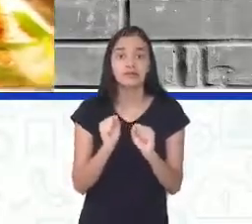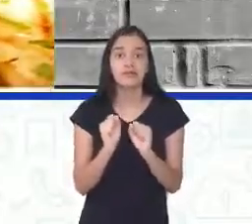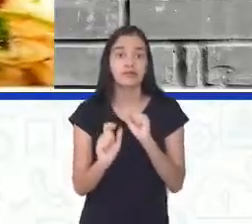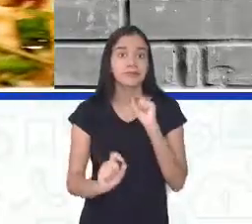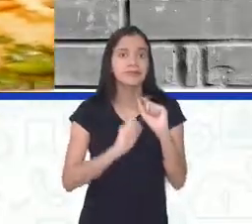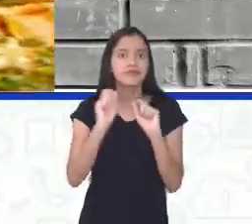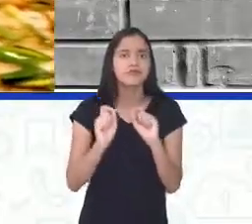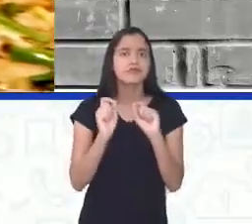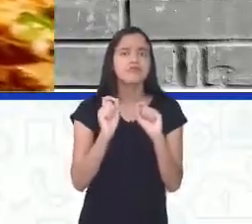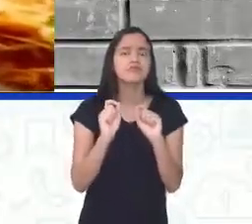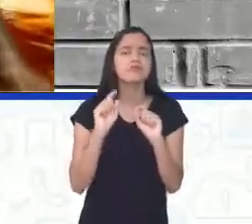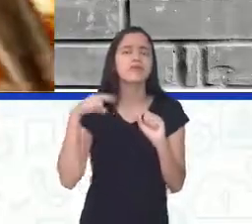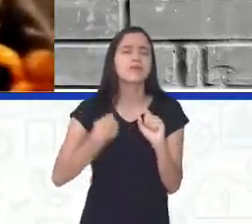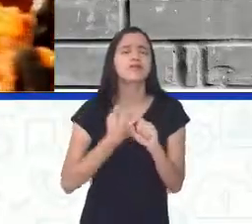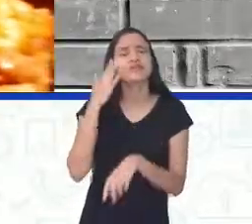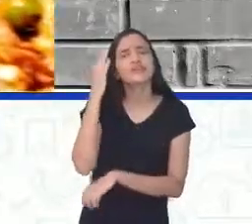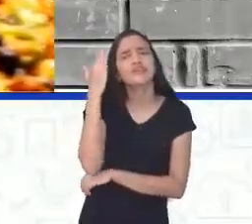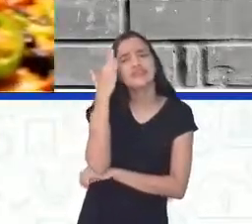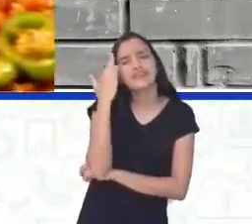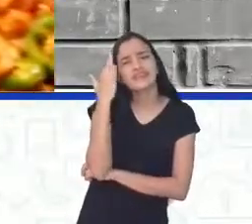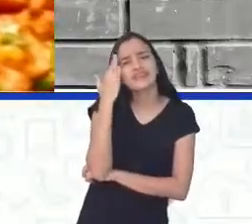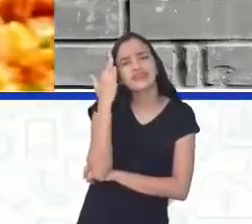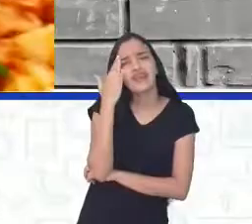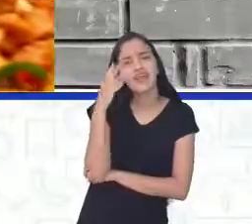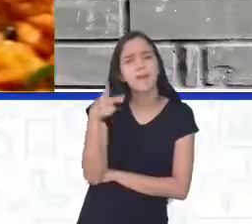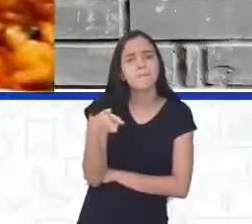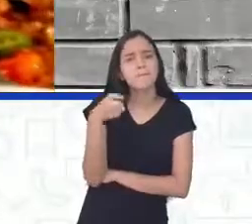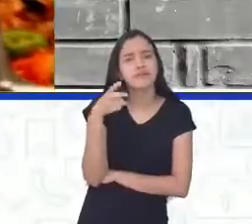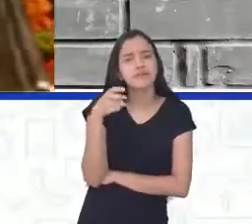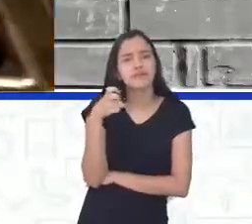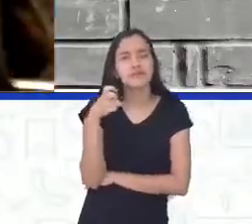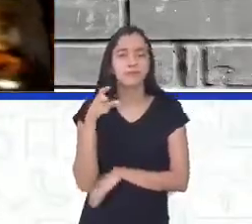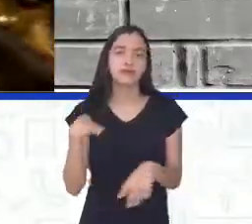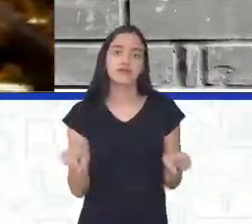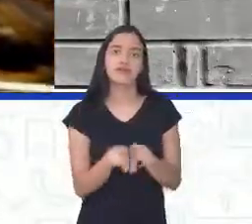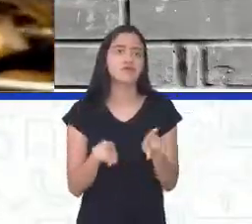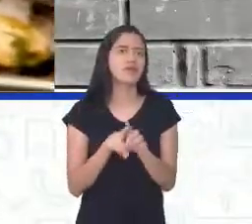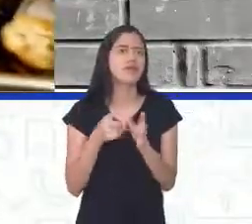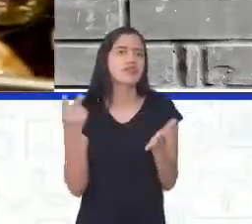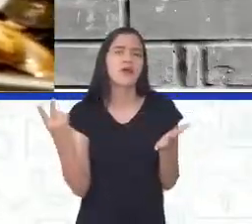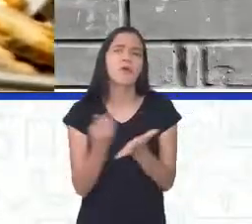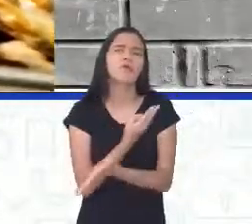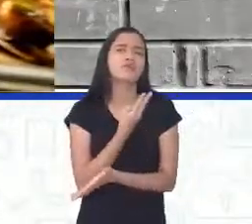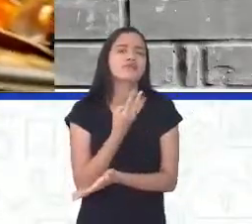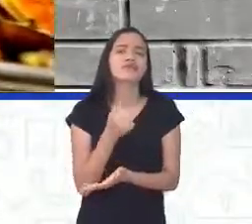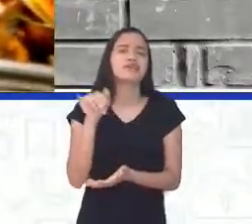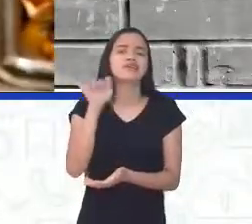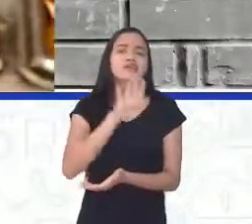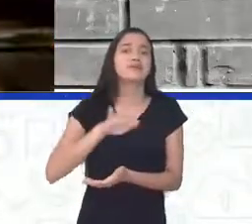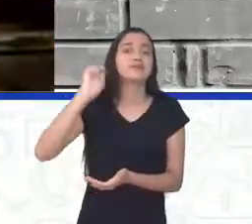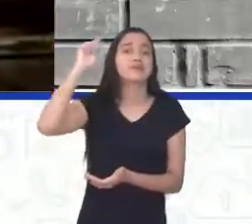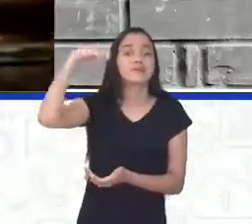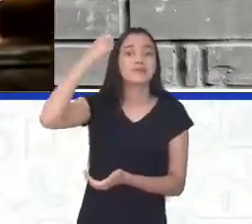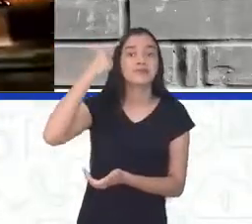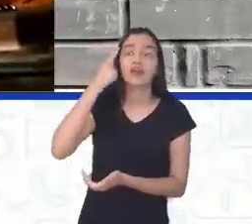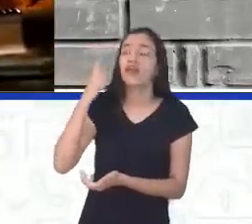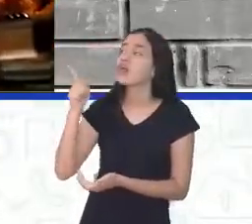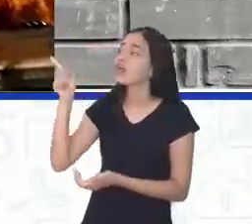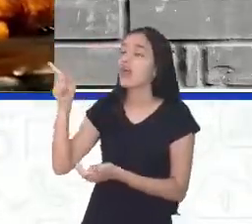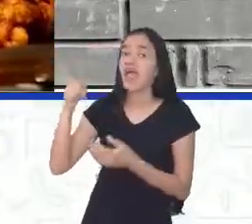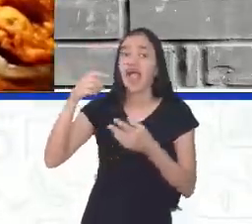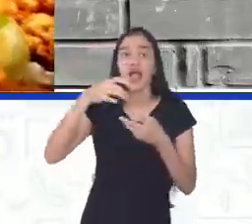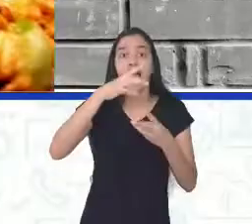para entender, para conseguir perceber o que é que está acontecendo nessas 3 imagens. Cada uma